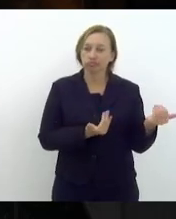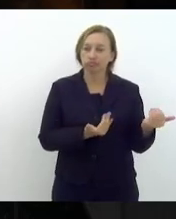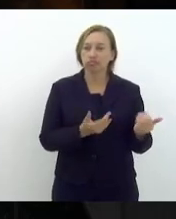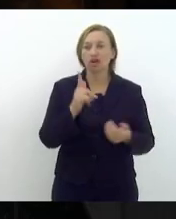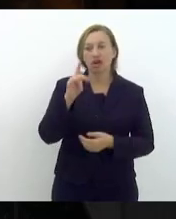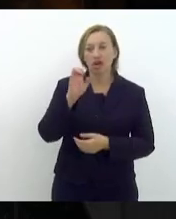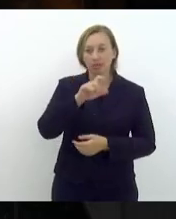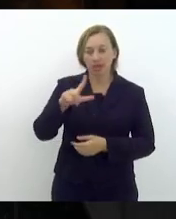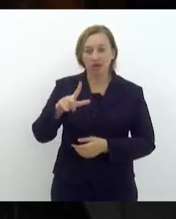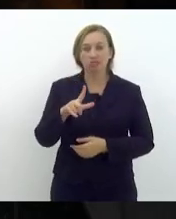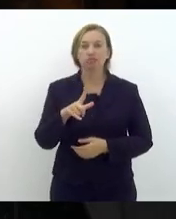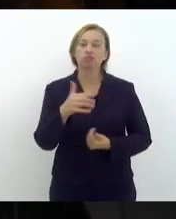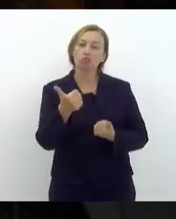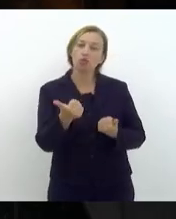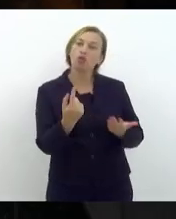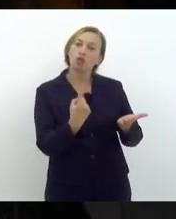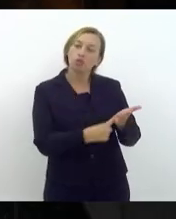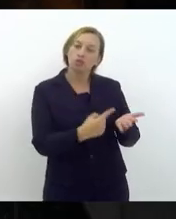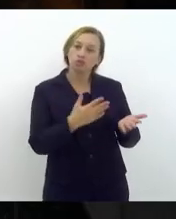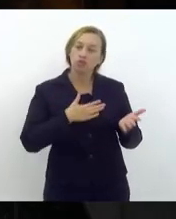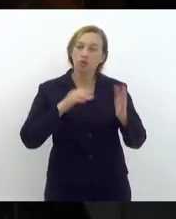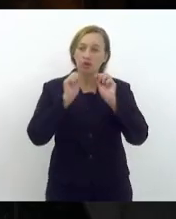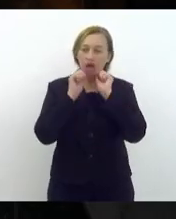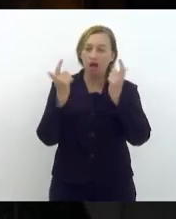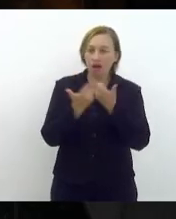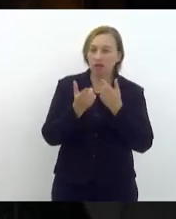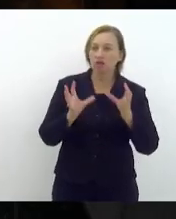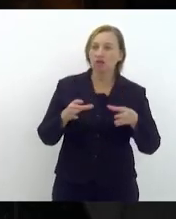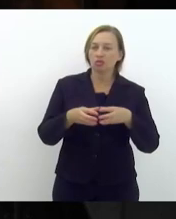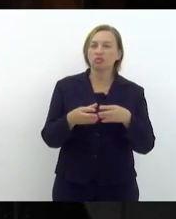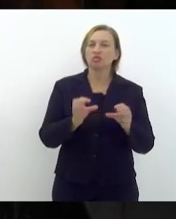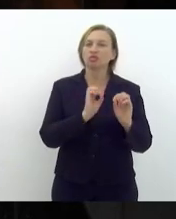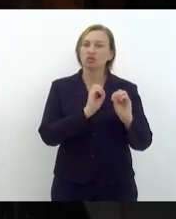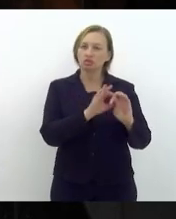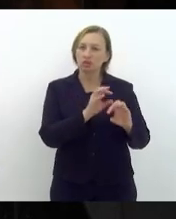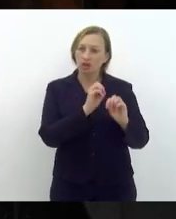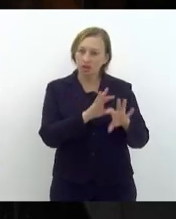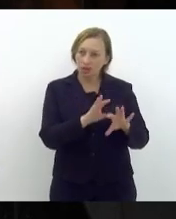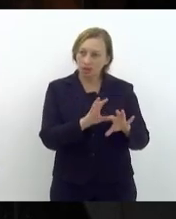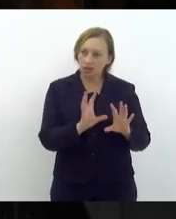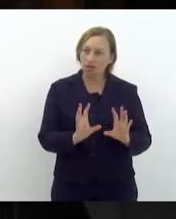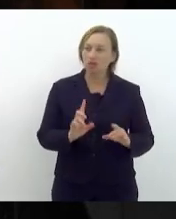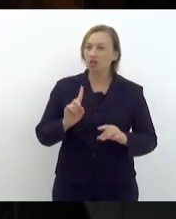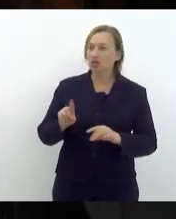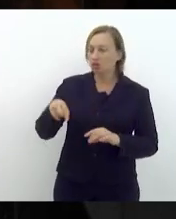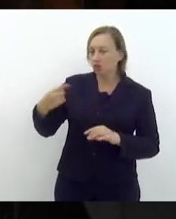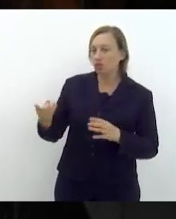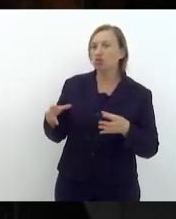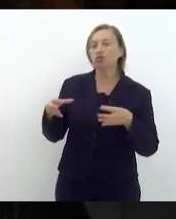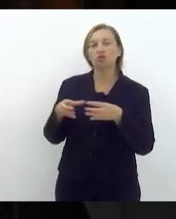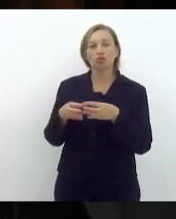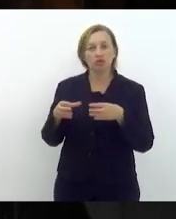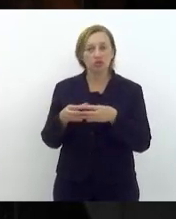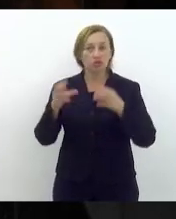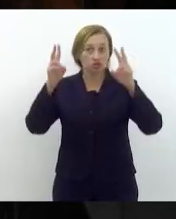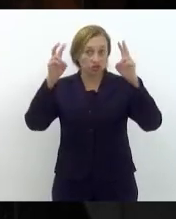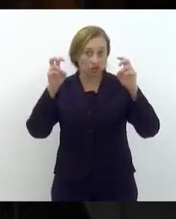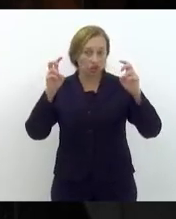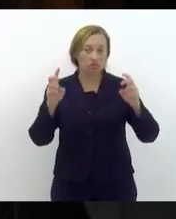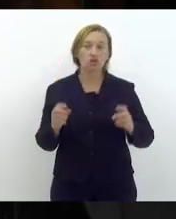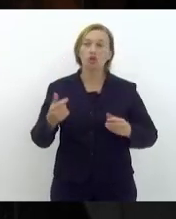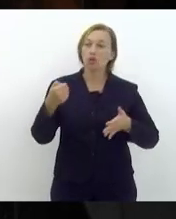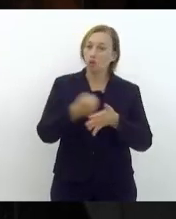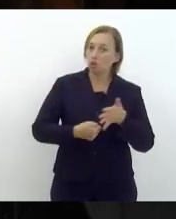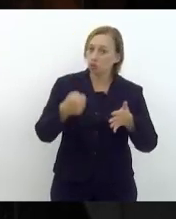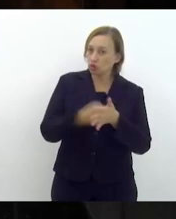Gabriel você tem o meu compromisso daqui na alerj através da comissão de educação através das demais comissões temáticas tá